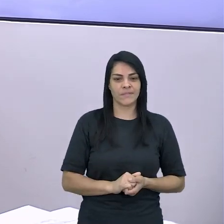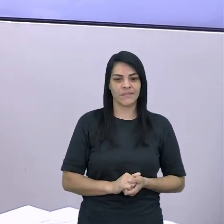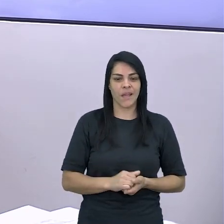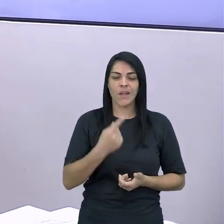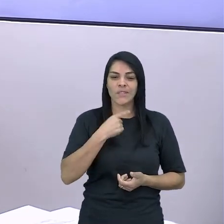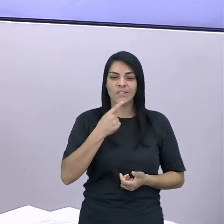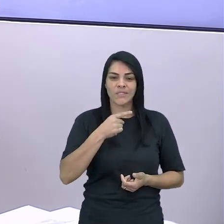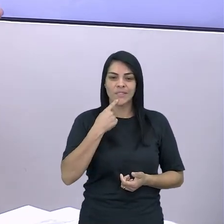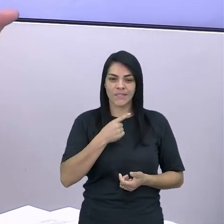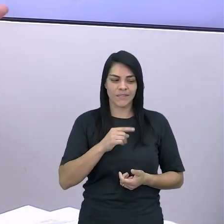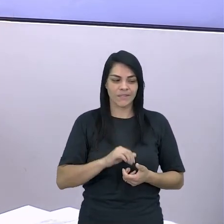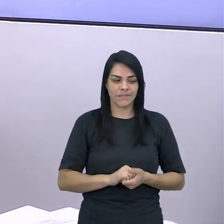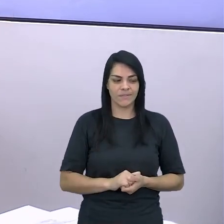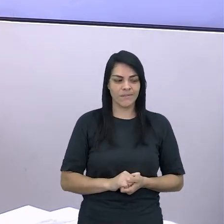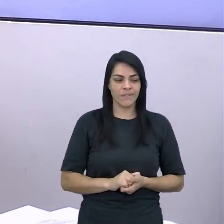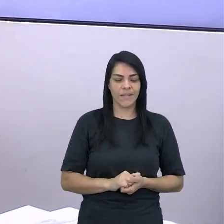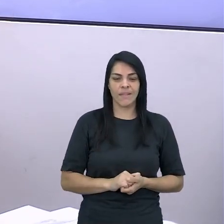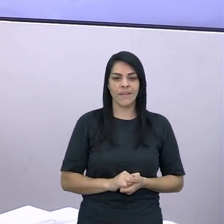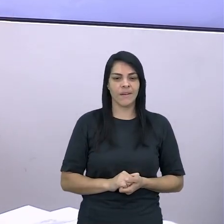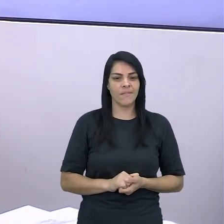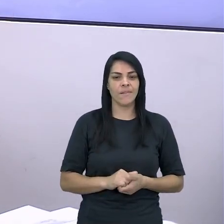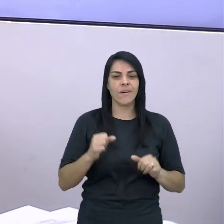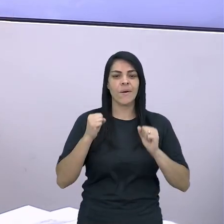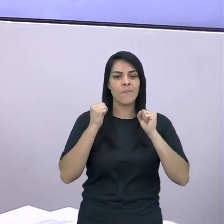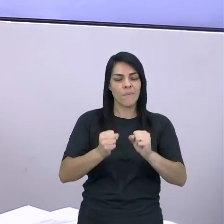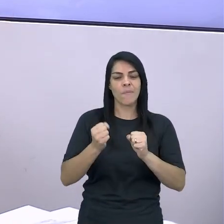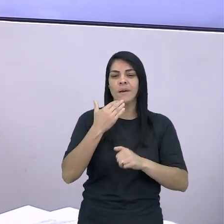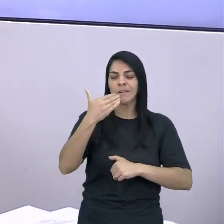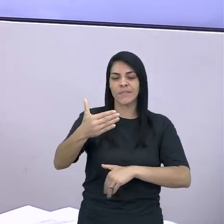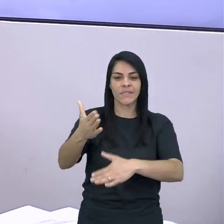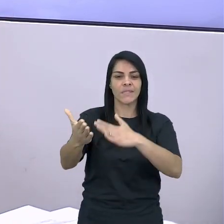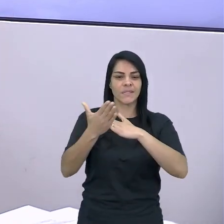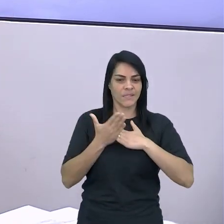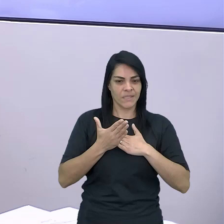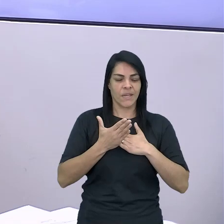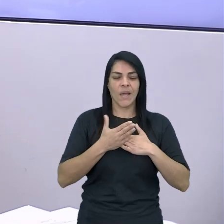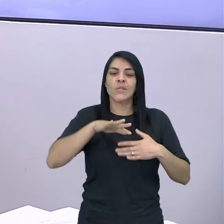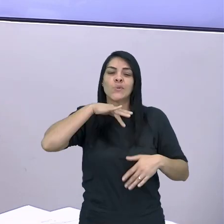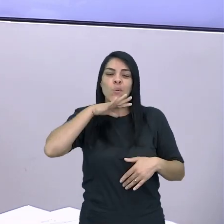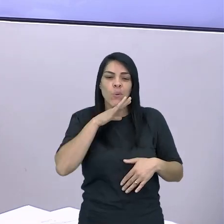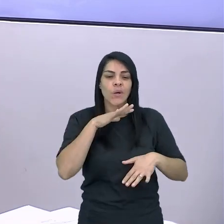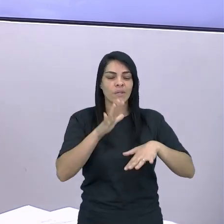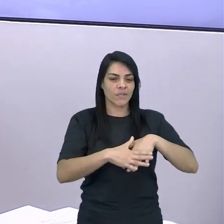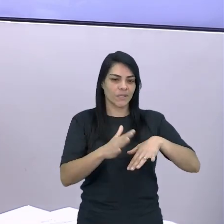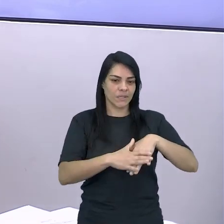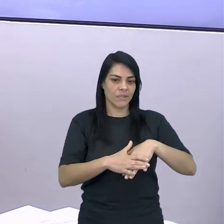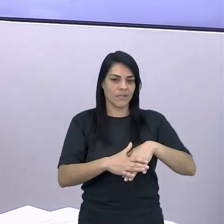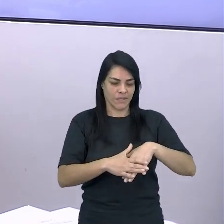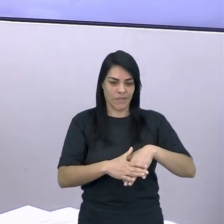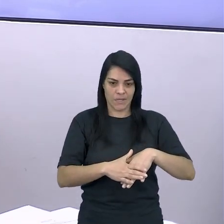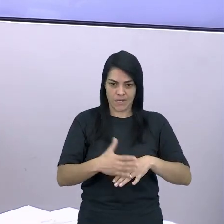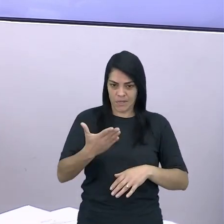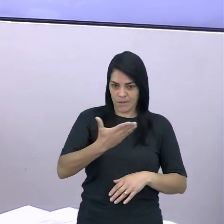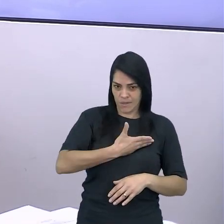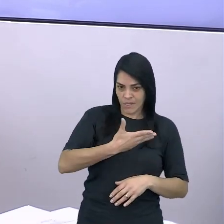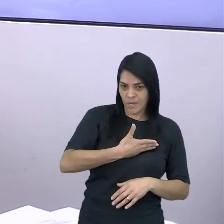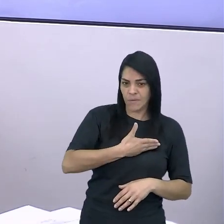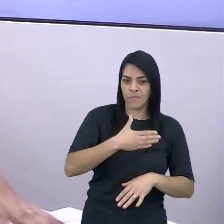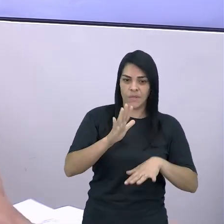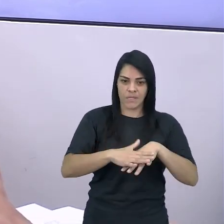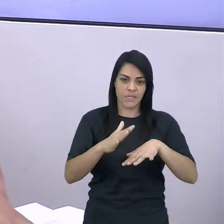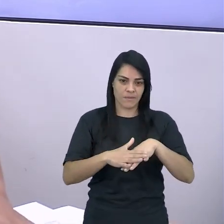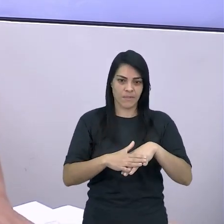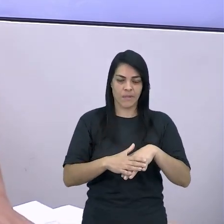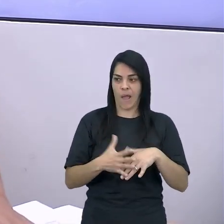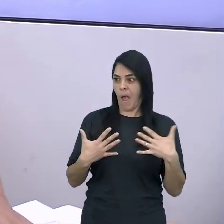a gente pode pedir auxílio para o coleguinha sem problema, né? Eu, por exemplo, sou muito ruim de matemática, então meus colegas de matemática vivem assim para